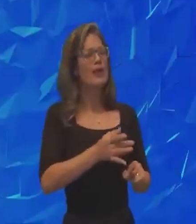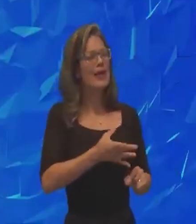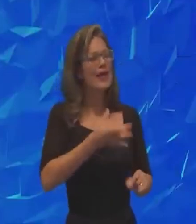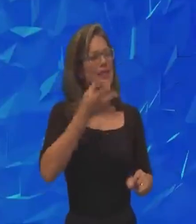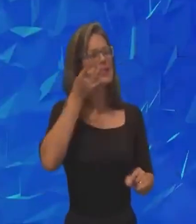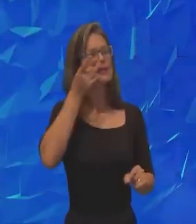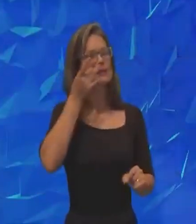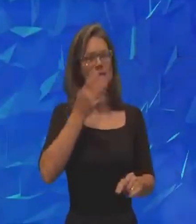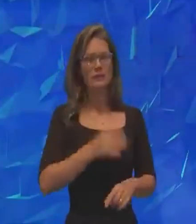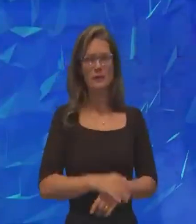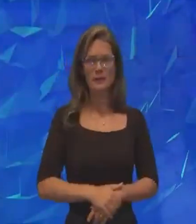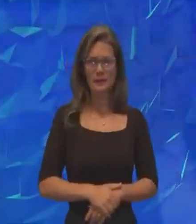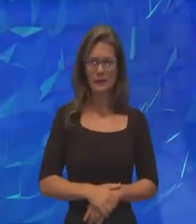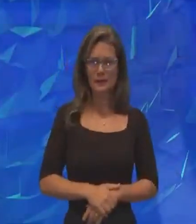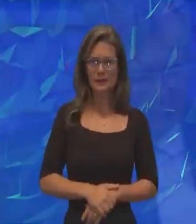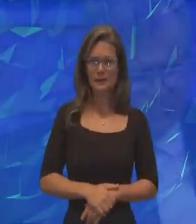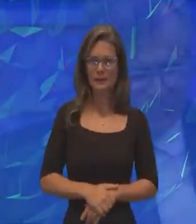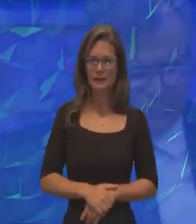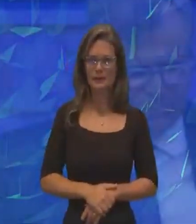por vista.